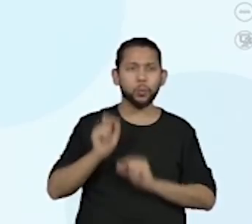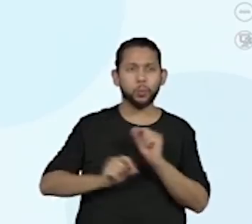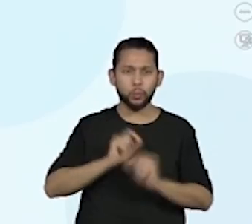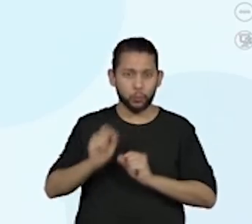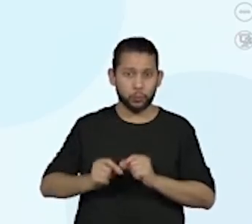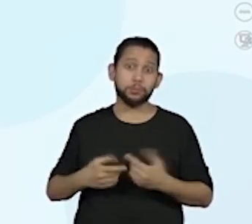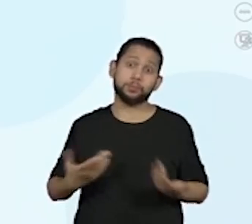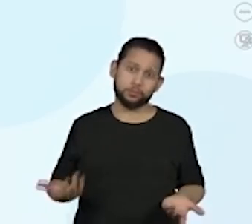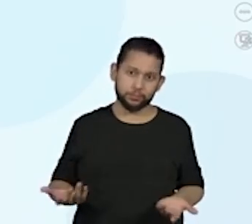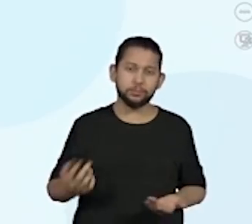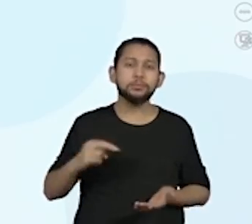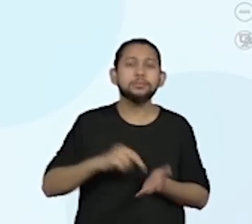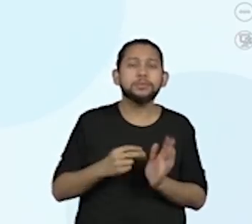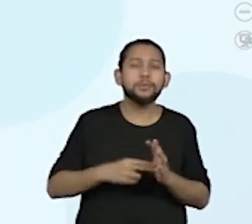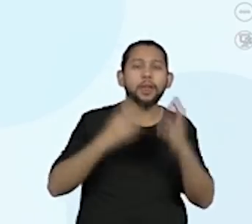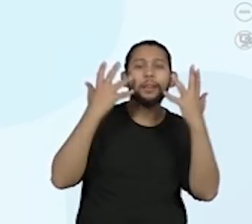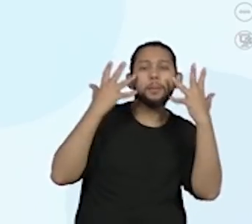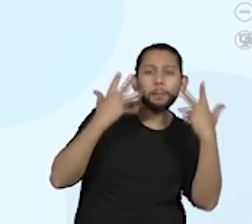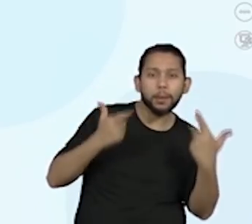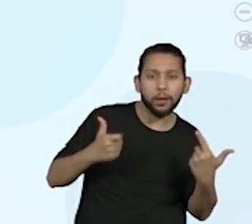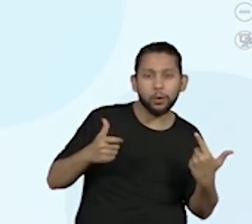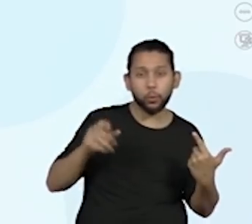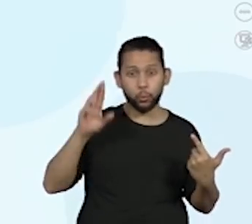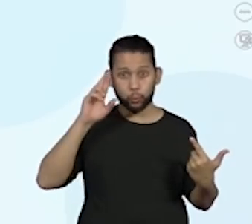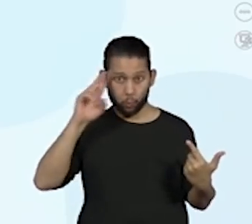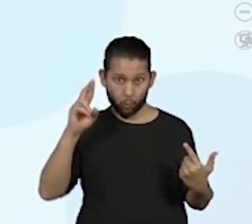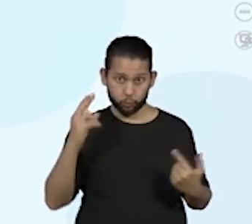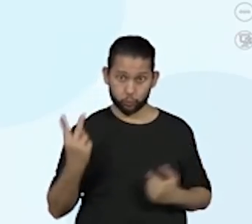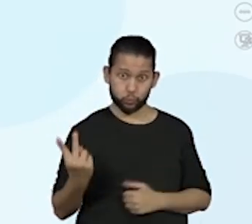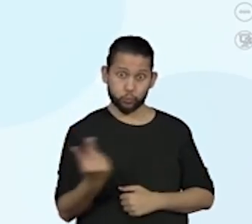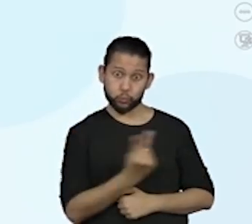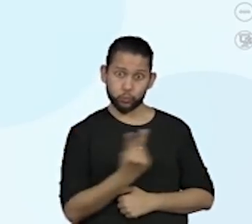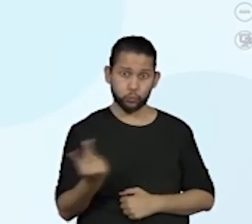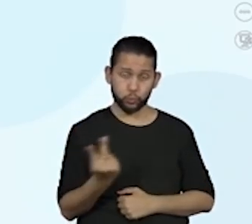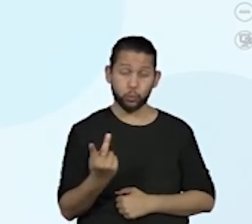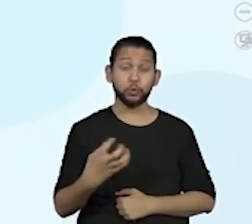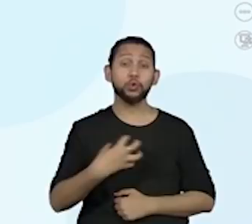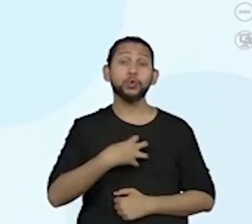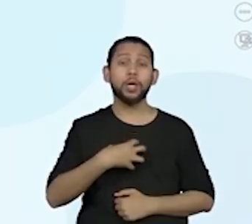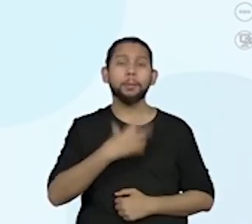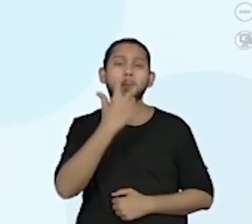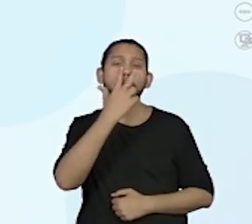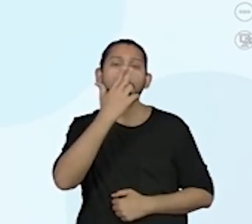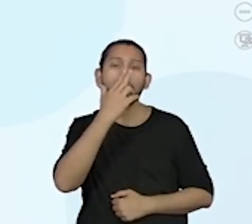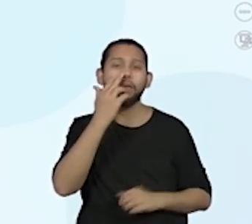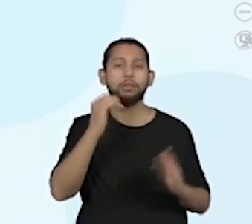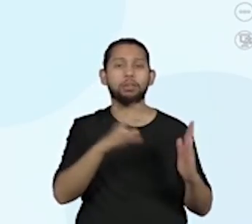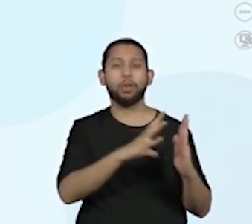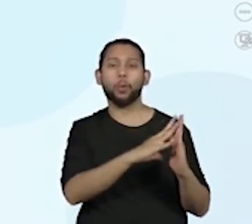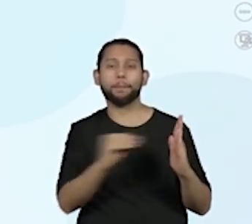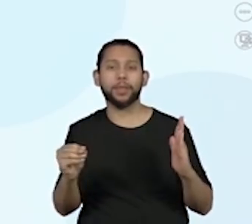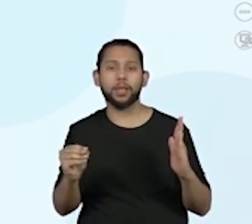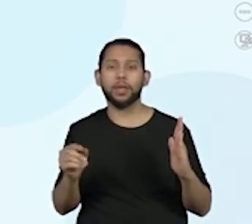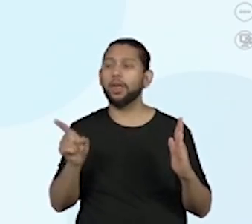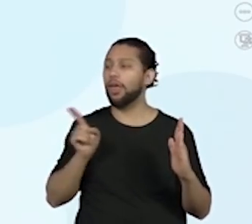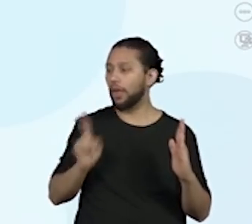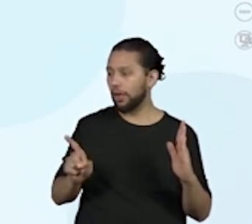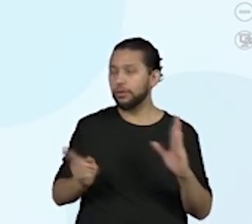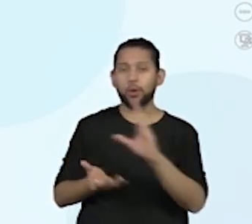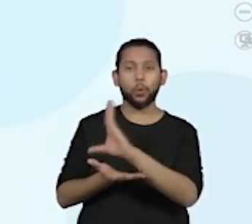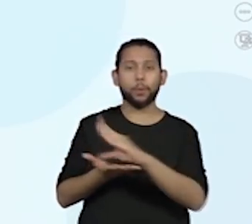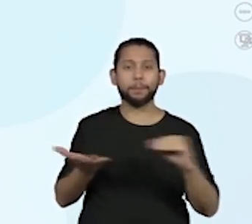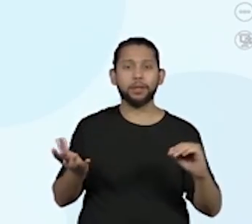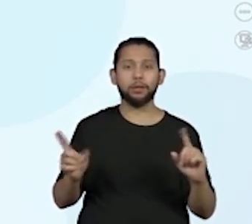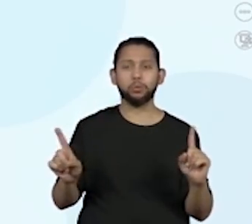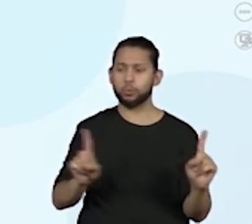dos donos com os pets. Sim. E deixam... A relação dos donos com os pets deixam os dois parecidos.